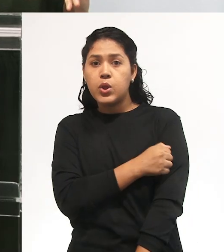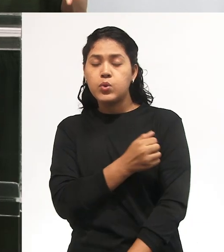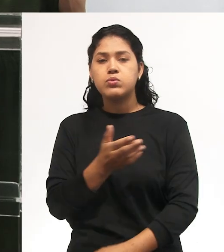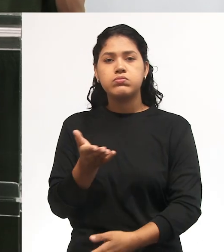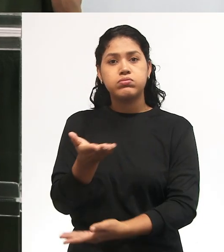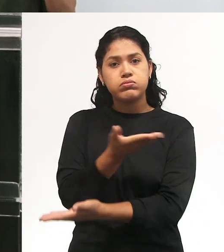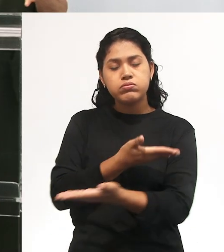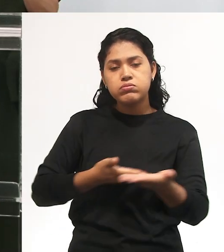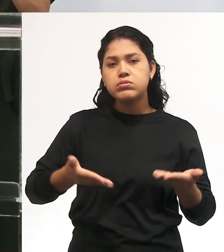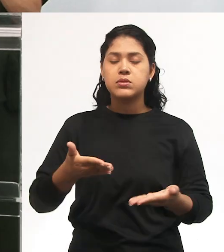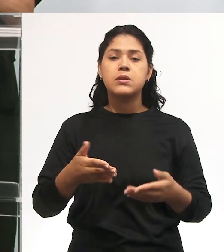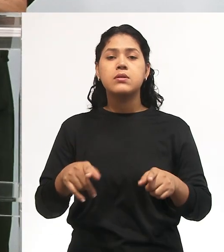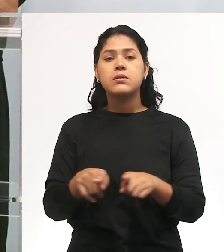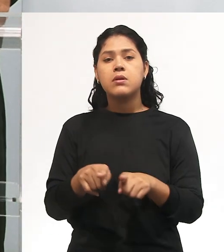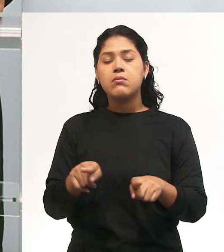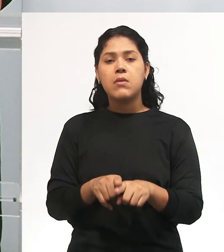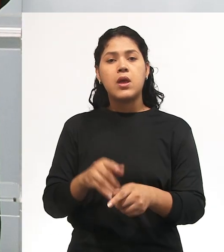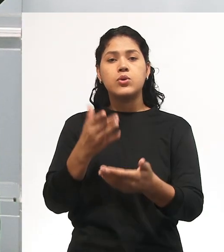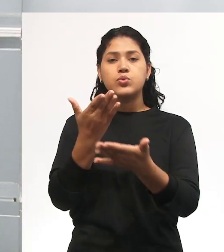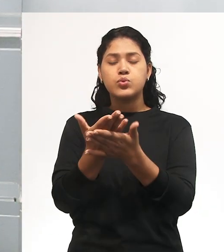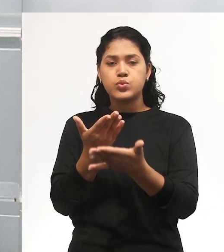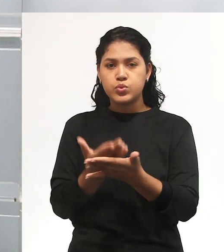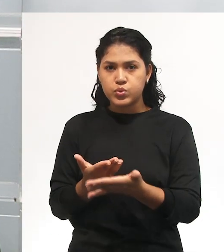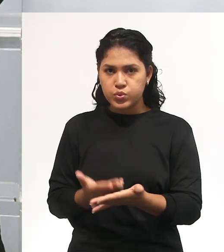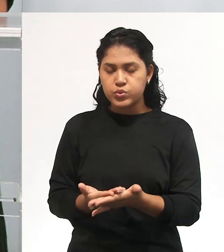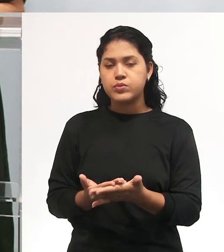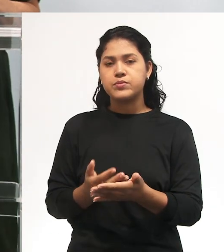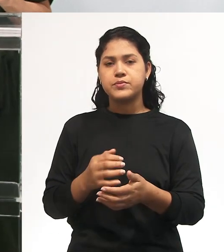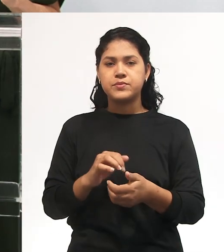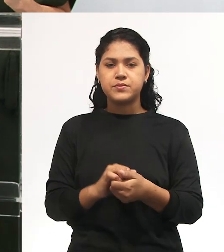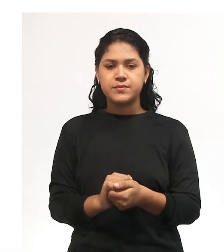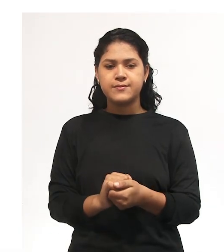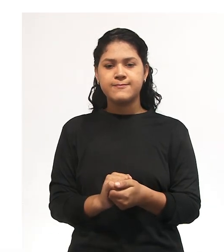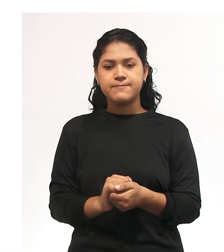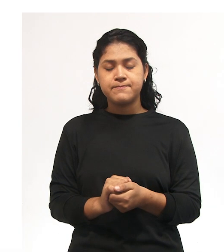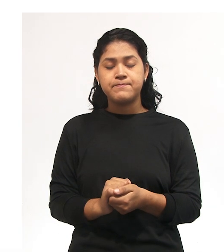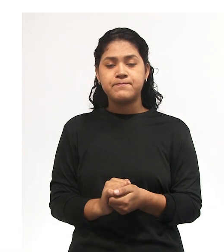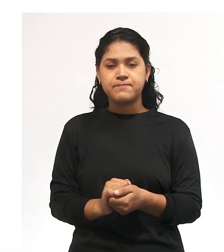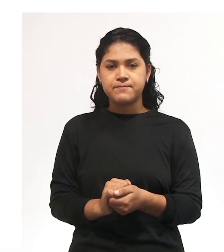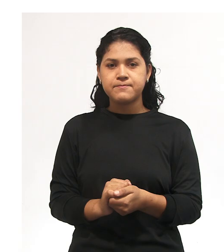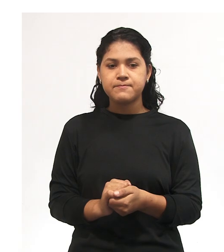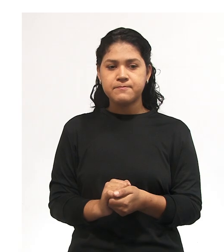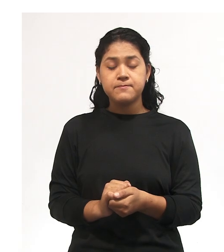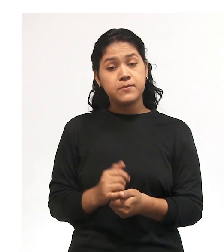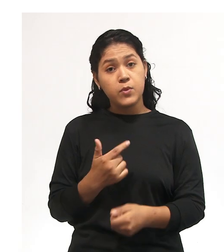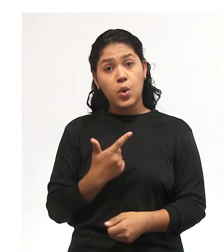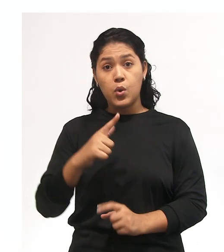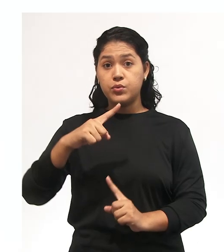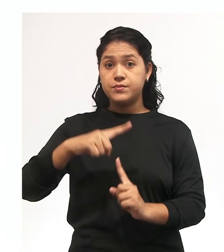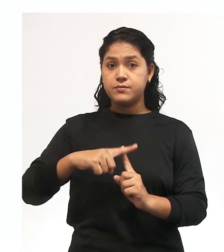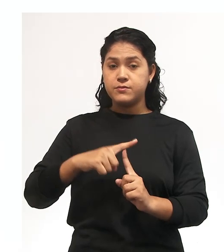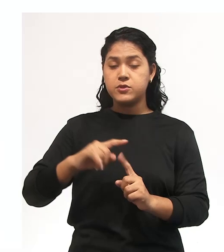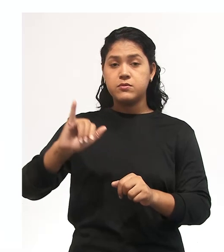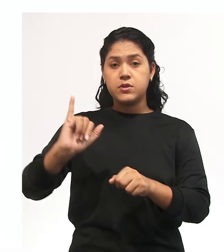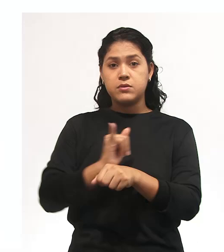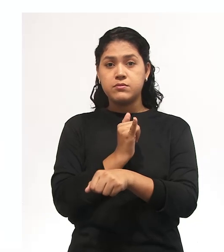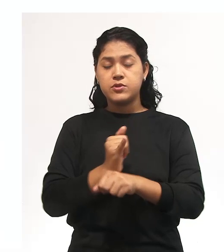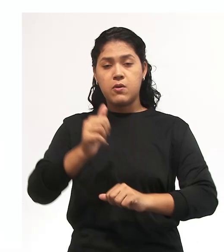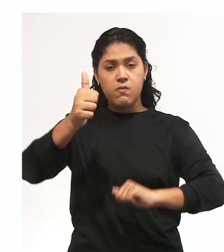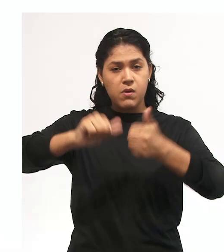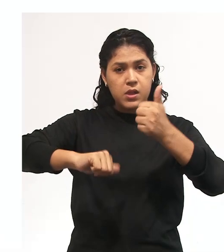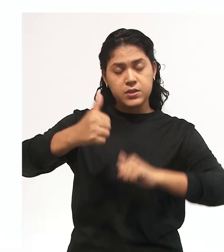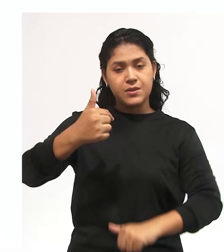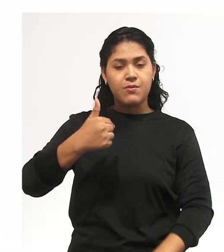e ao próprio exercício individual de determinadas atividades. E aqui, outro instrumento de avaliação